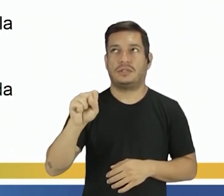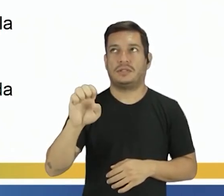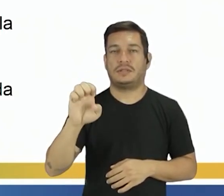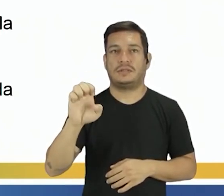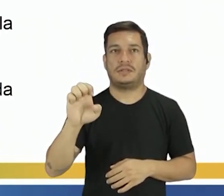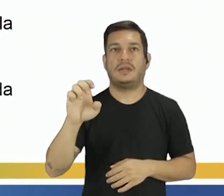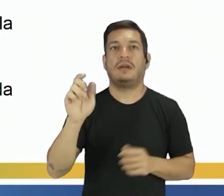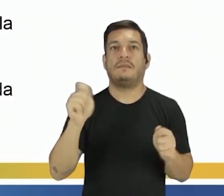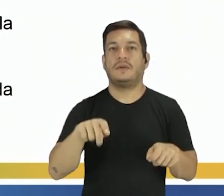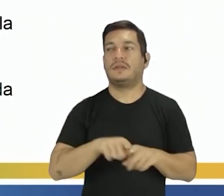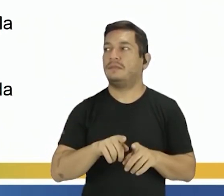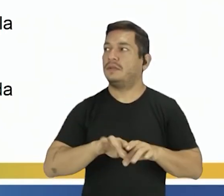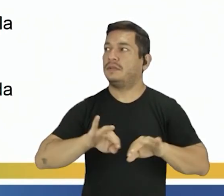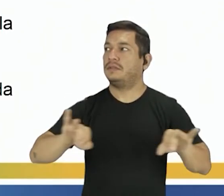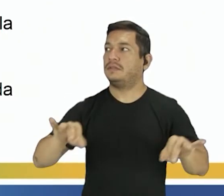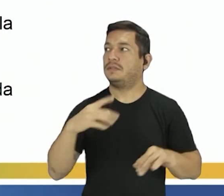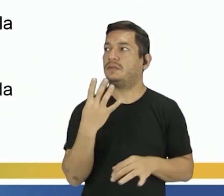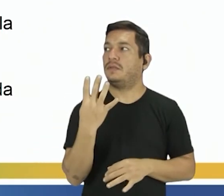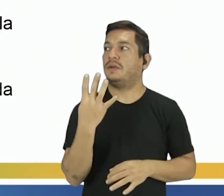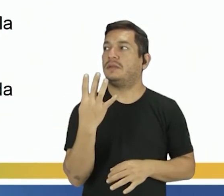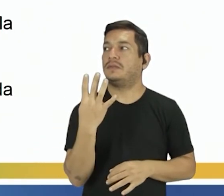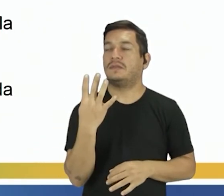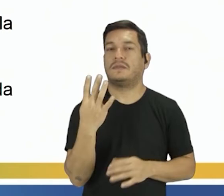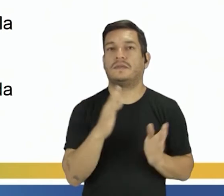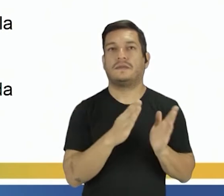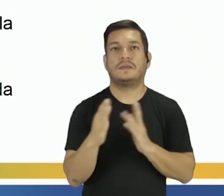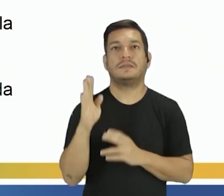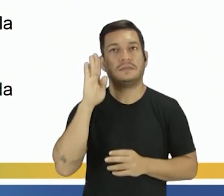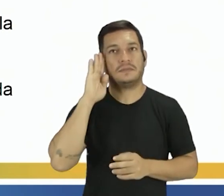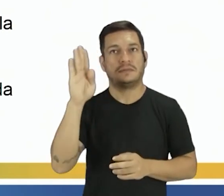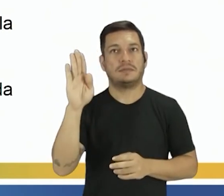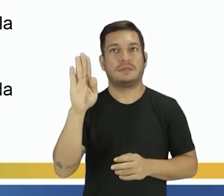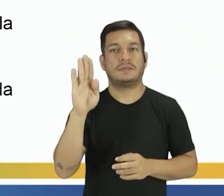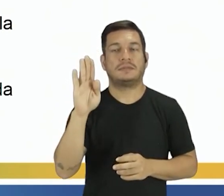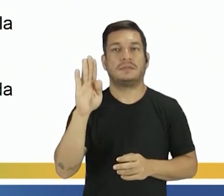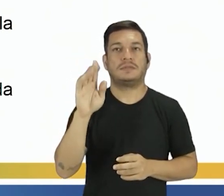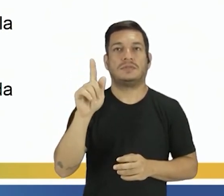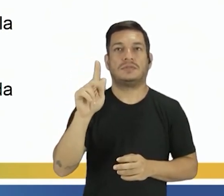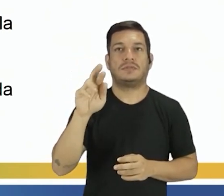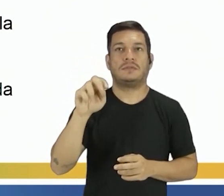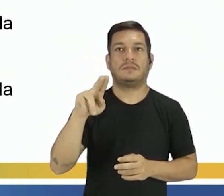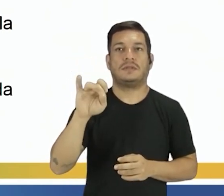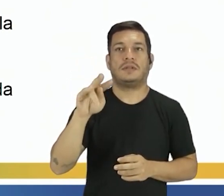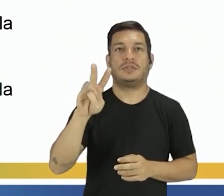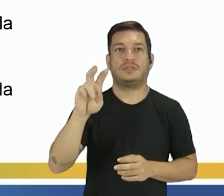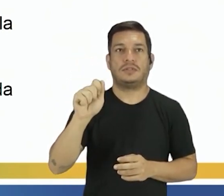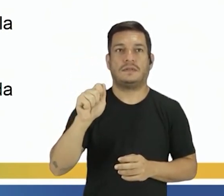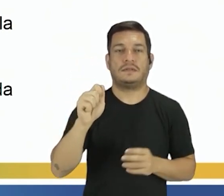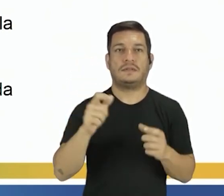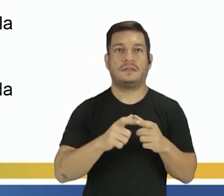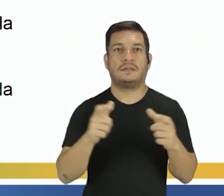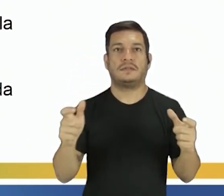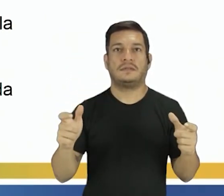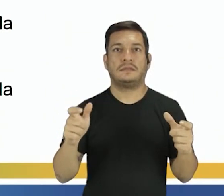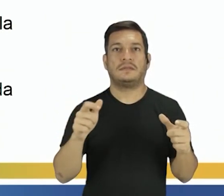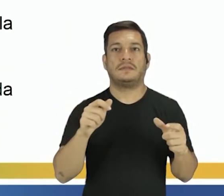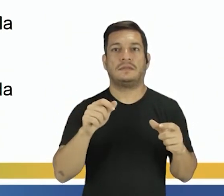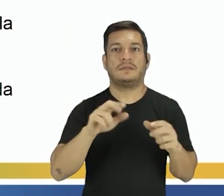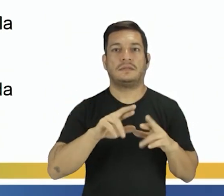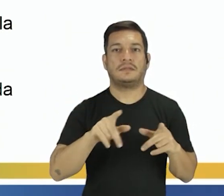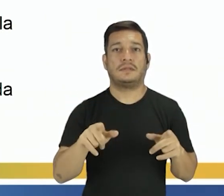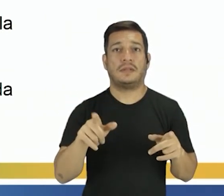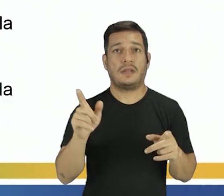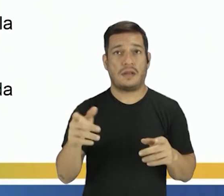espermatogênese e pode ser dividido em 4 fases principais germinativas, né? De crescimento, de maturação e diferenciação.